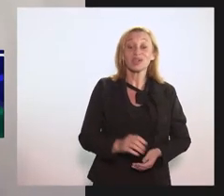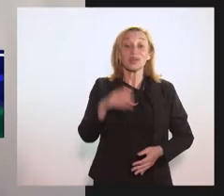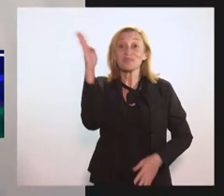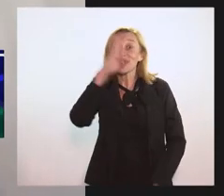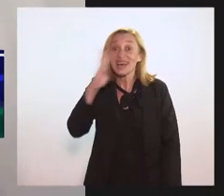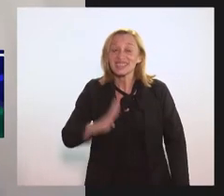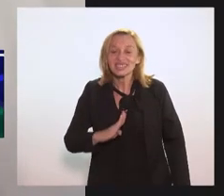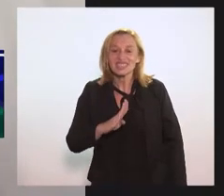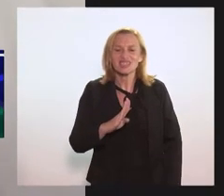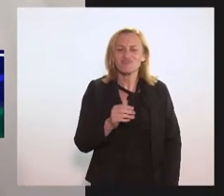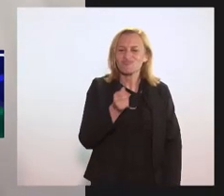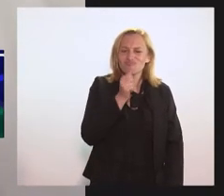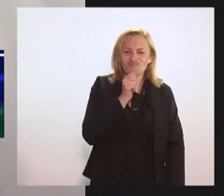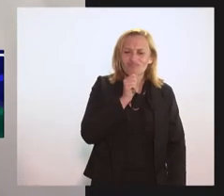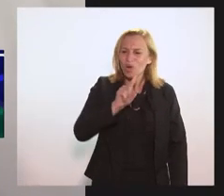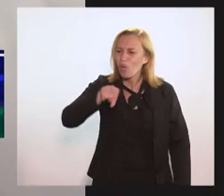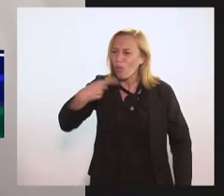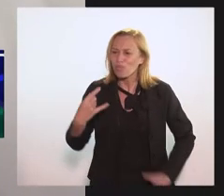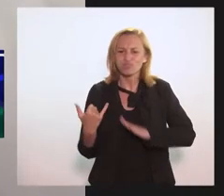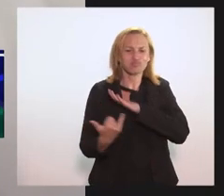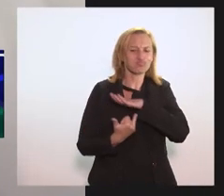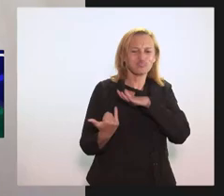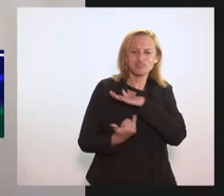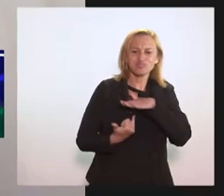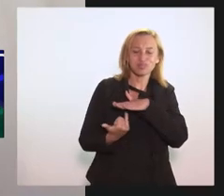Brasil e nenhuma outra instituição